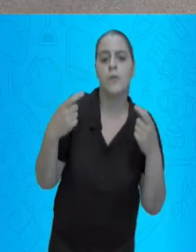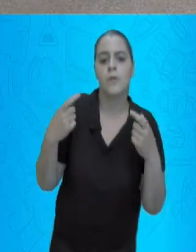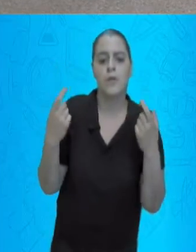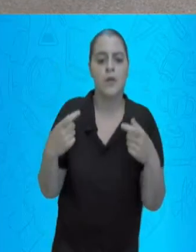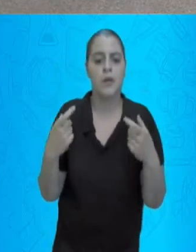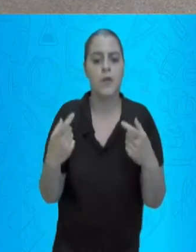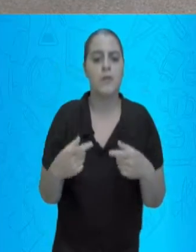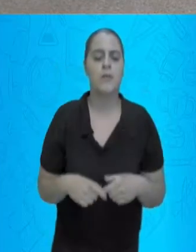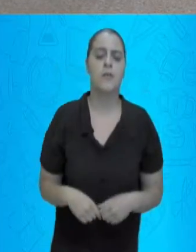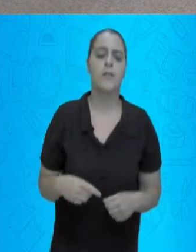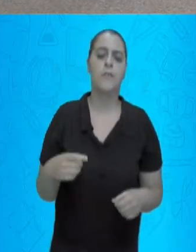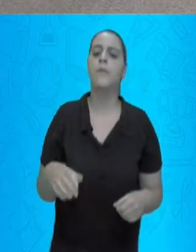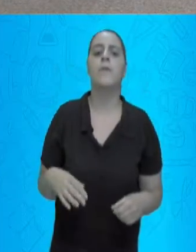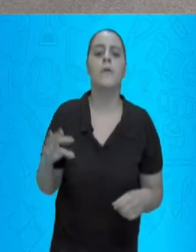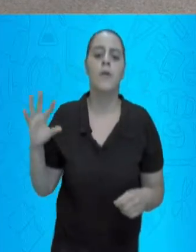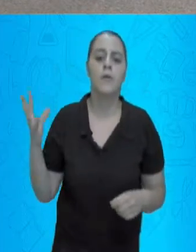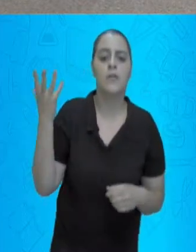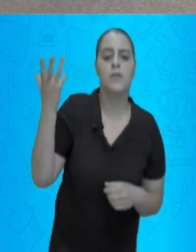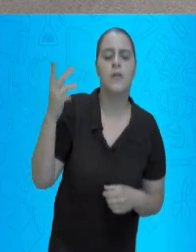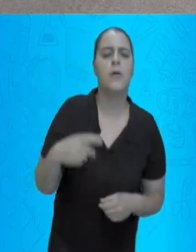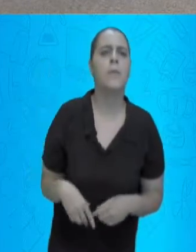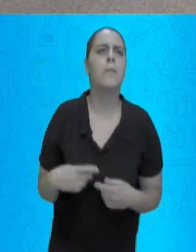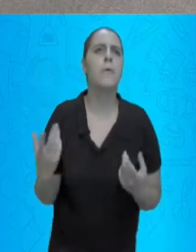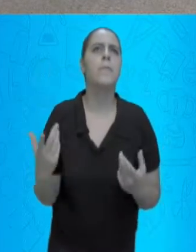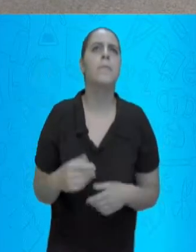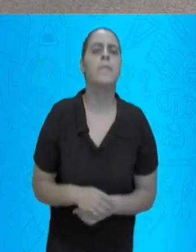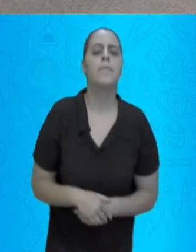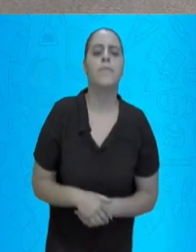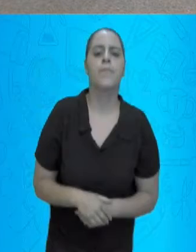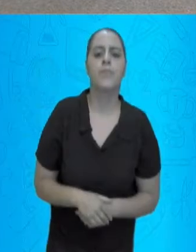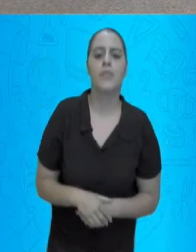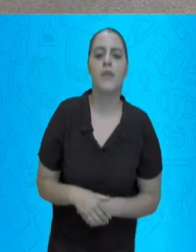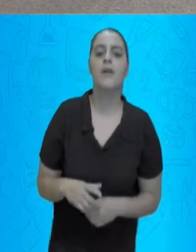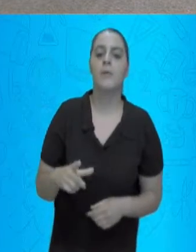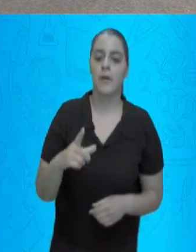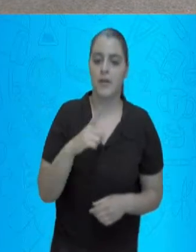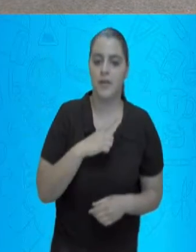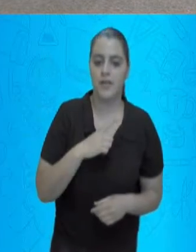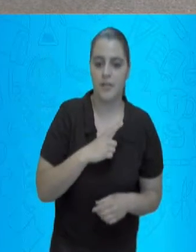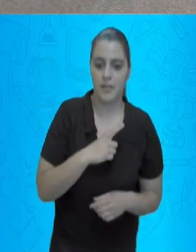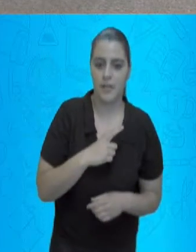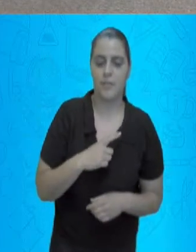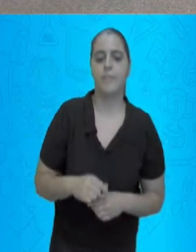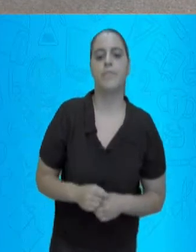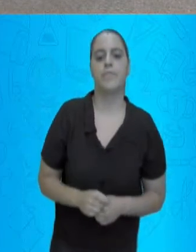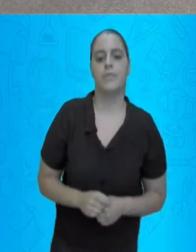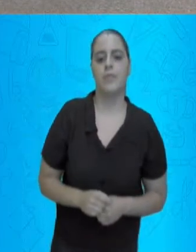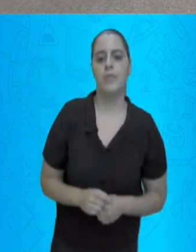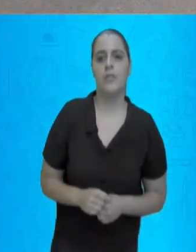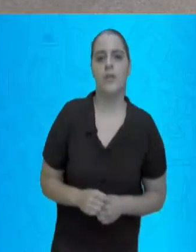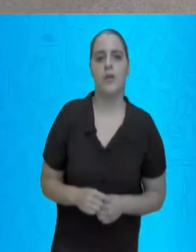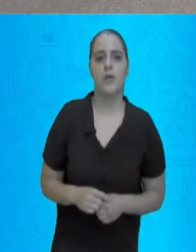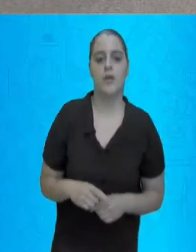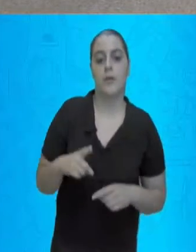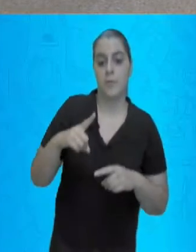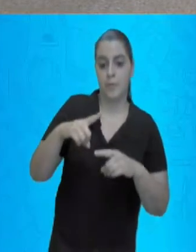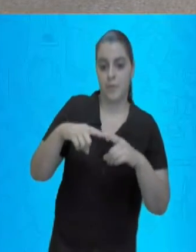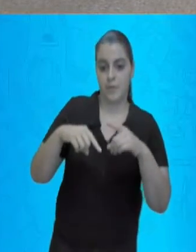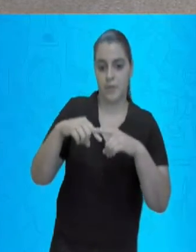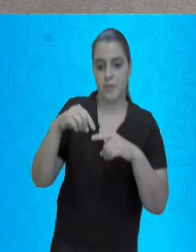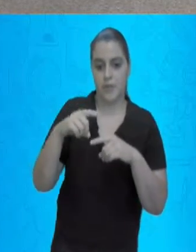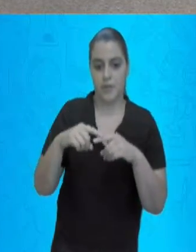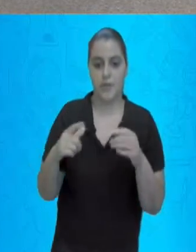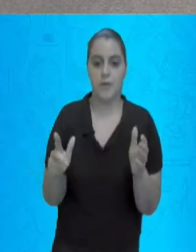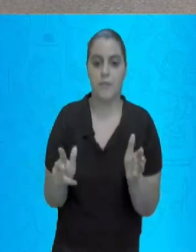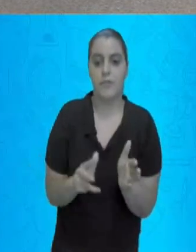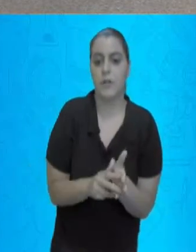isto vai acontecer, para que exista condições de ser o material fossilizado